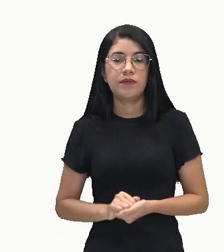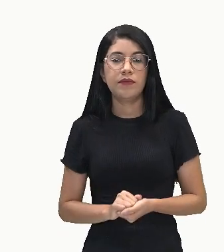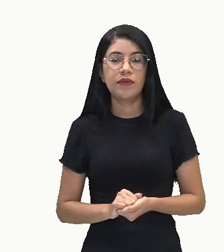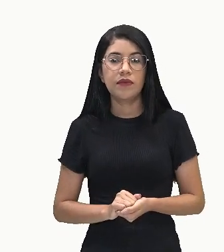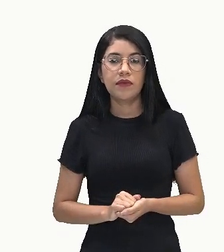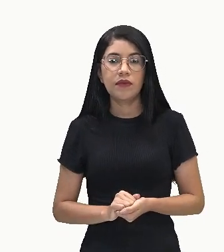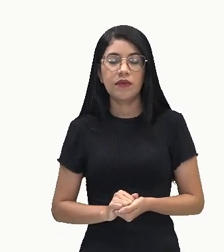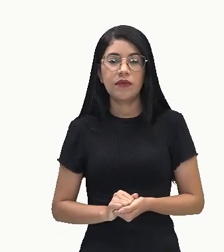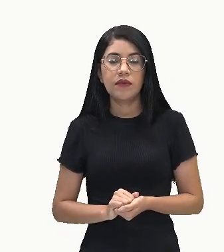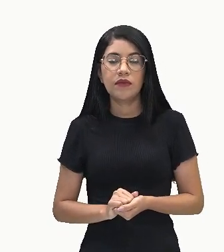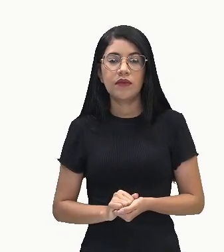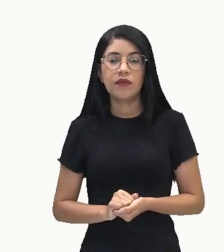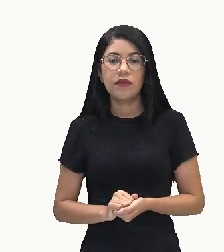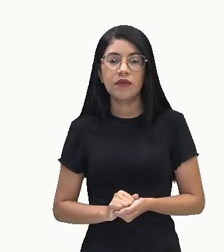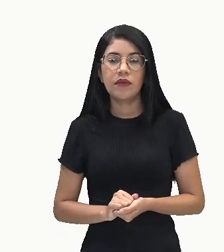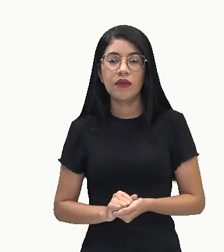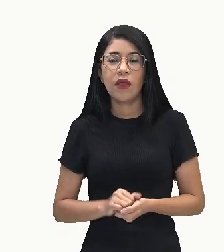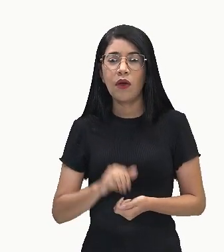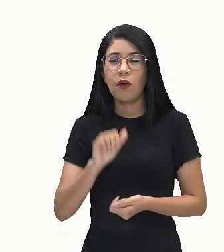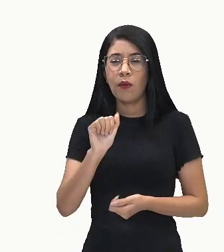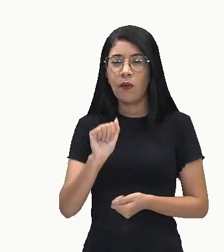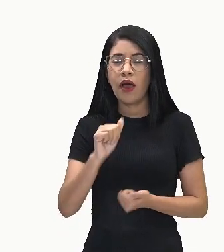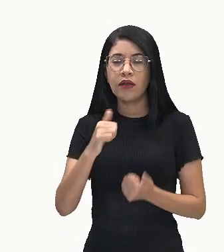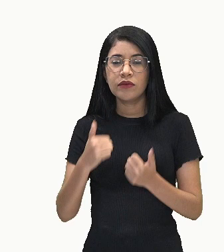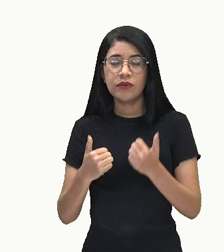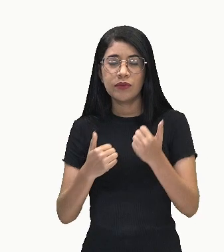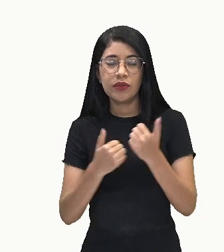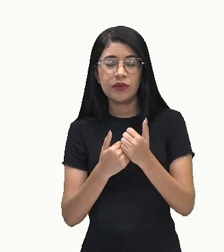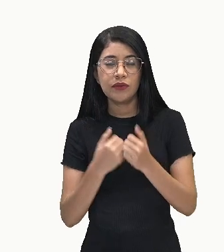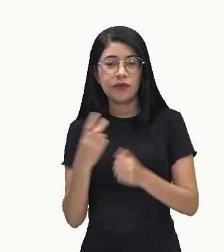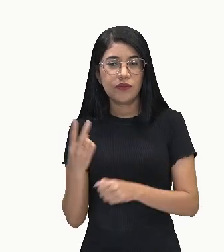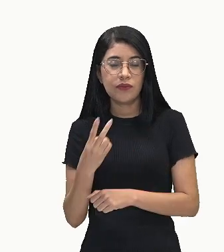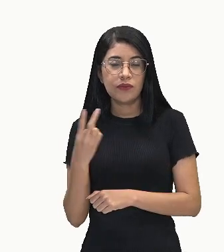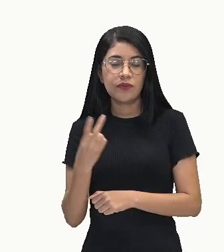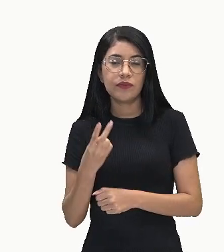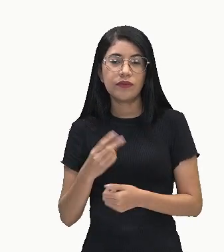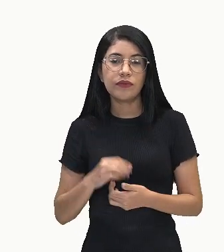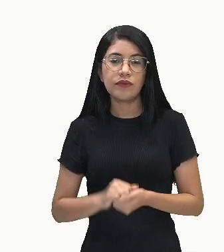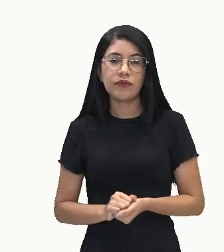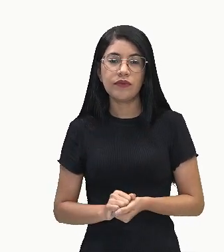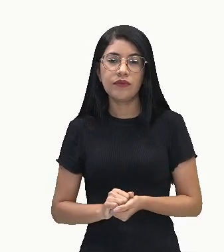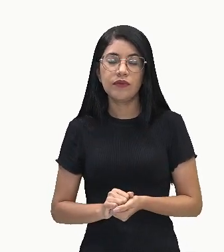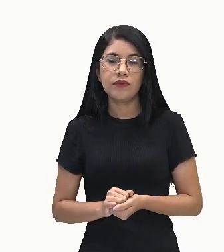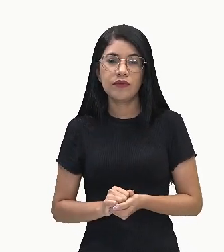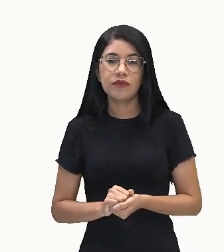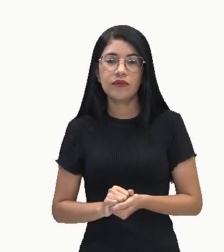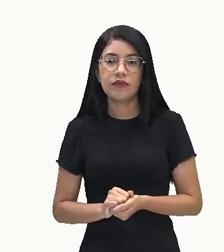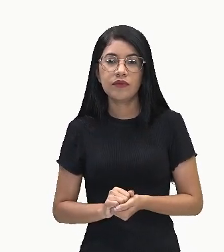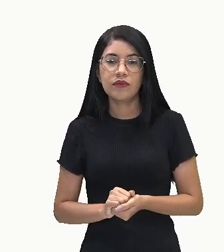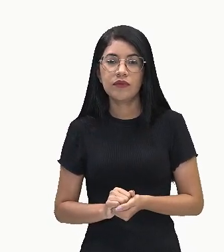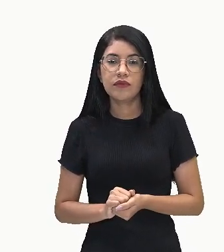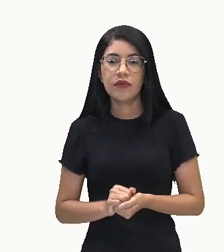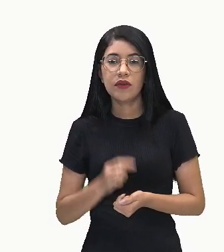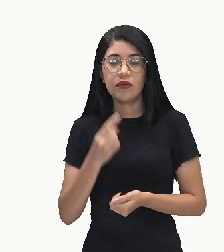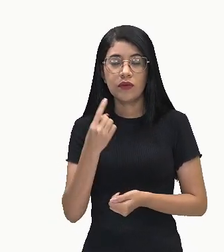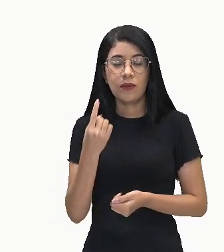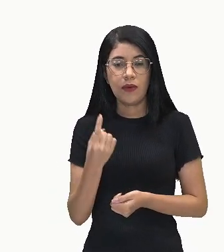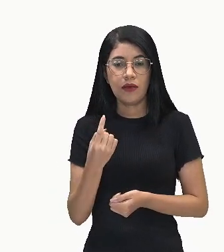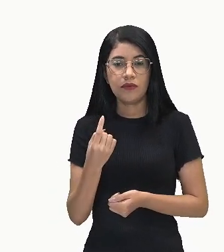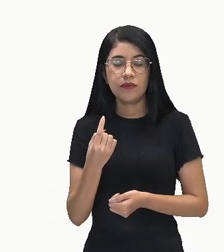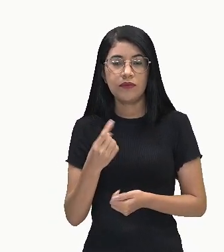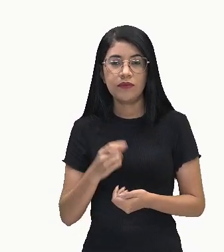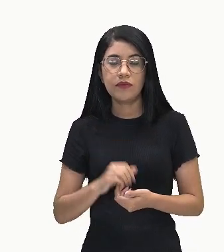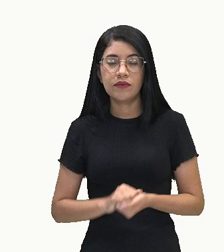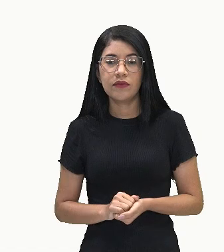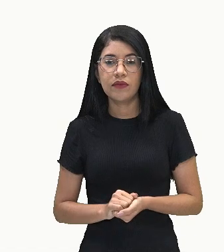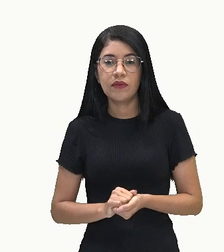A. Quanto que vale o nosso A? O nosso A vale 1. Está aqui ele.